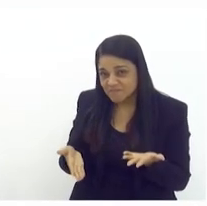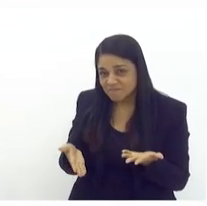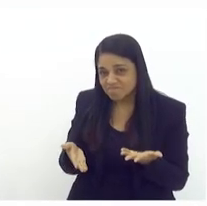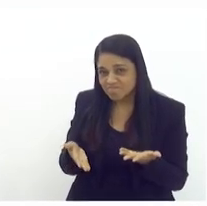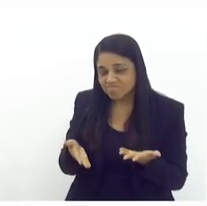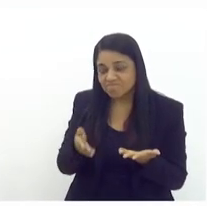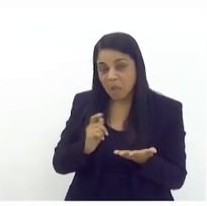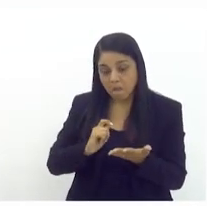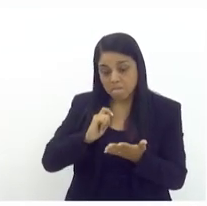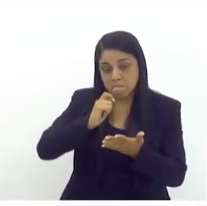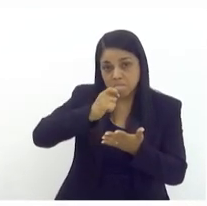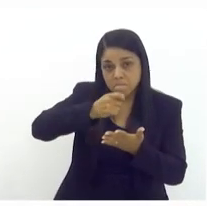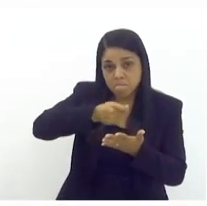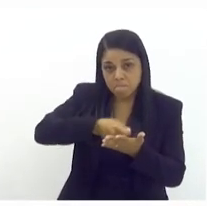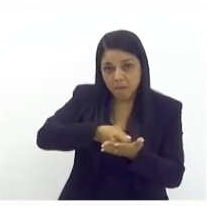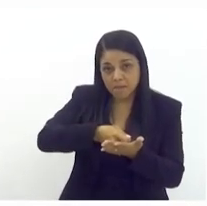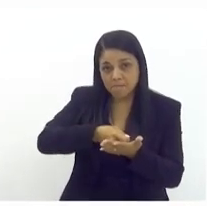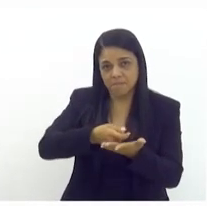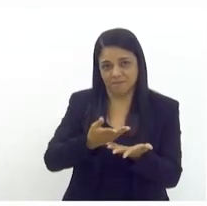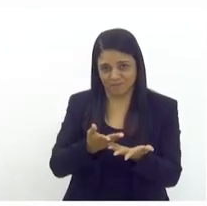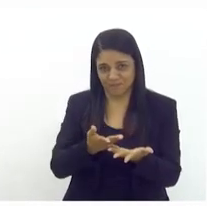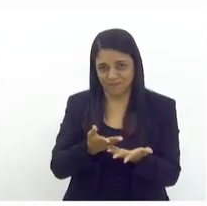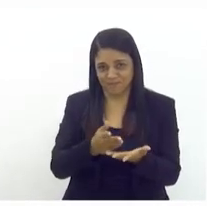com pagamento de tributos